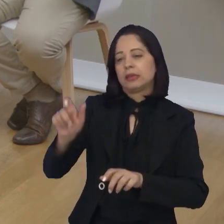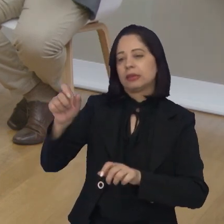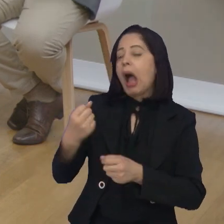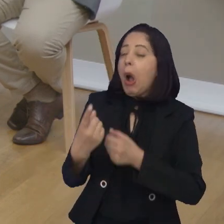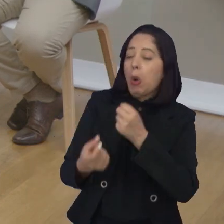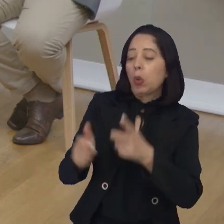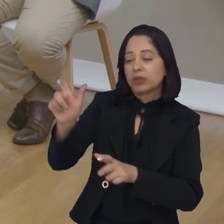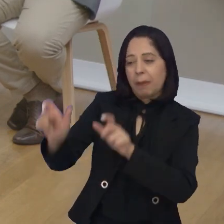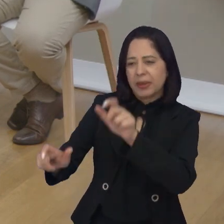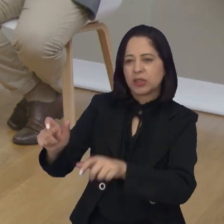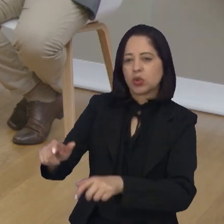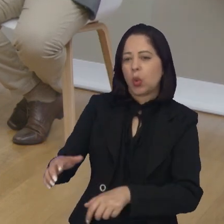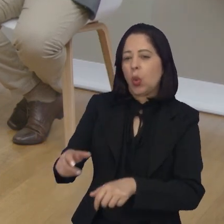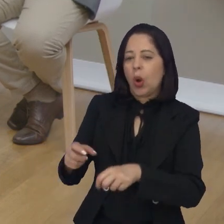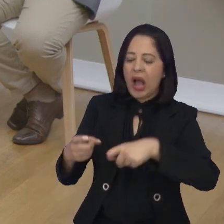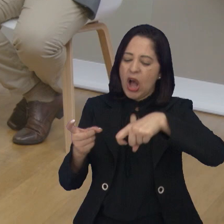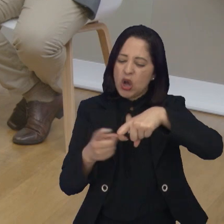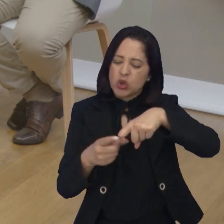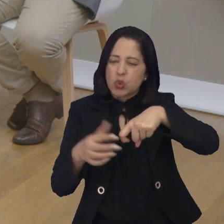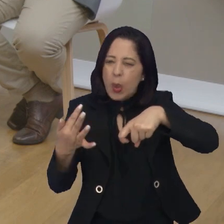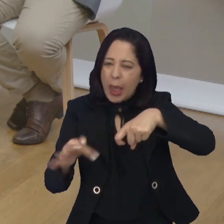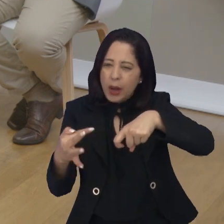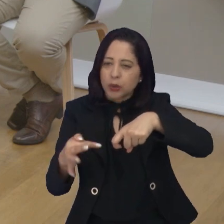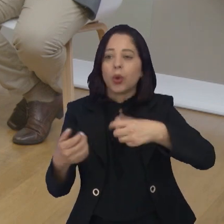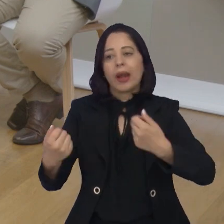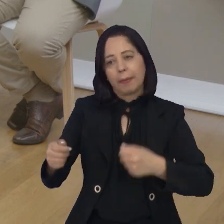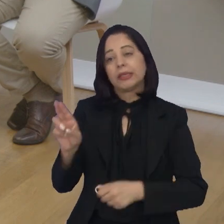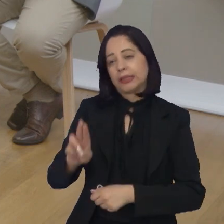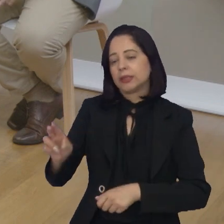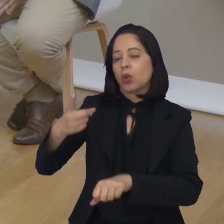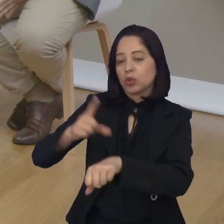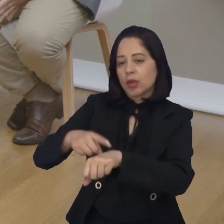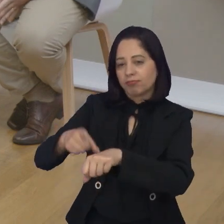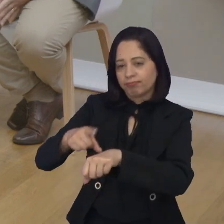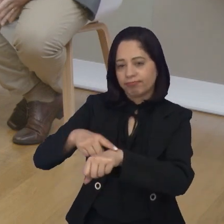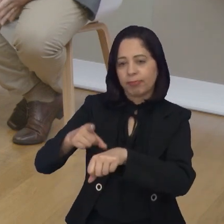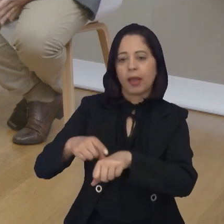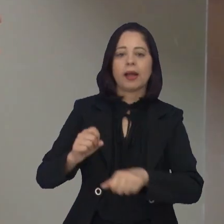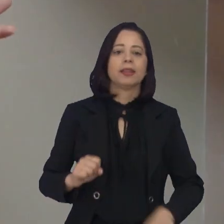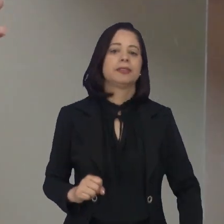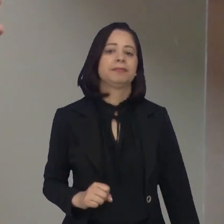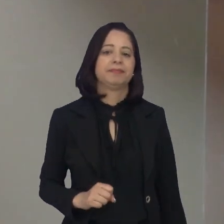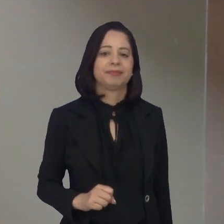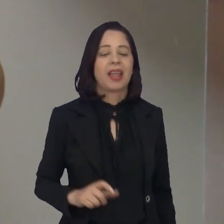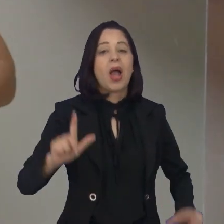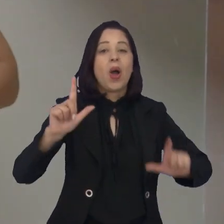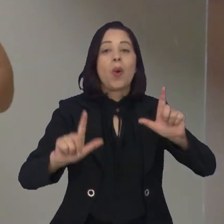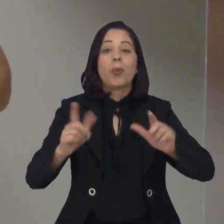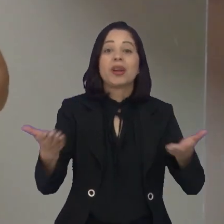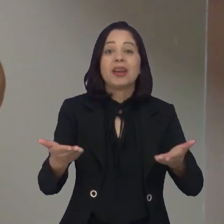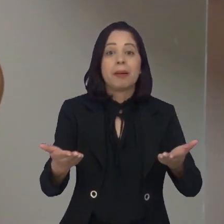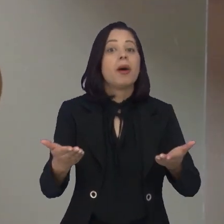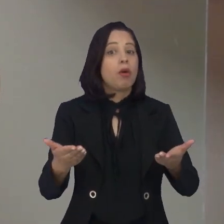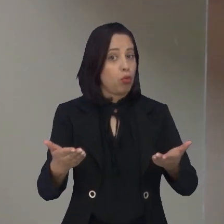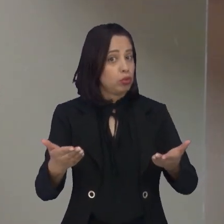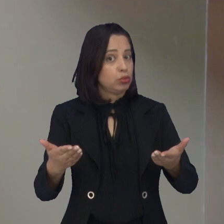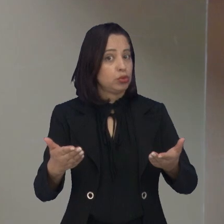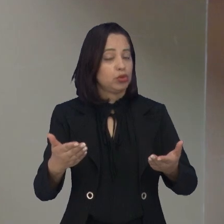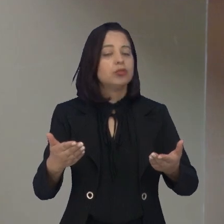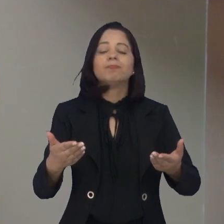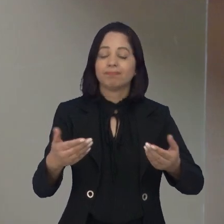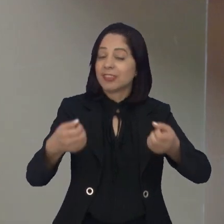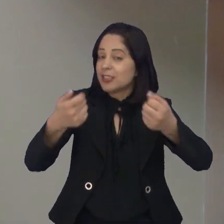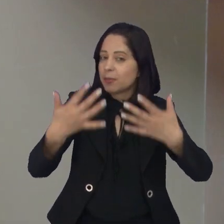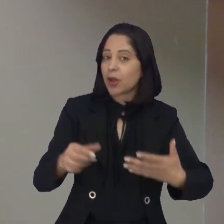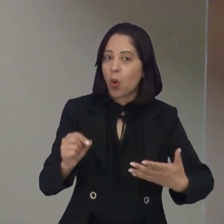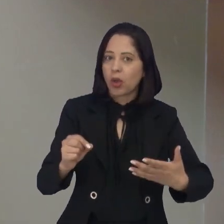gente coloca uma bengala para evitar o peso, para auxiliar. Ótimo, doutor, dicas incríveis. No programa de hoje ficou claro que adquirir